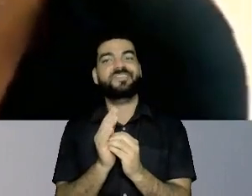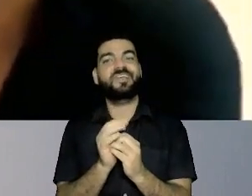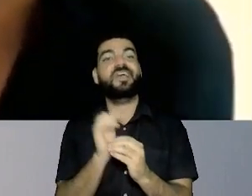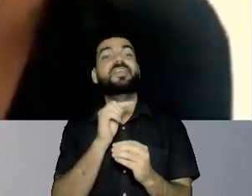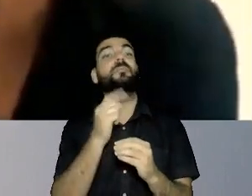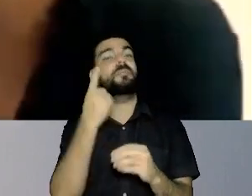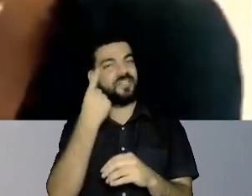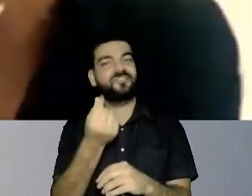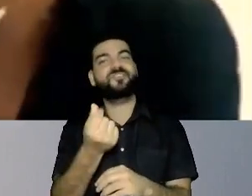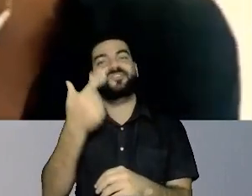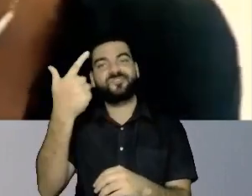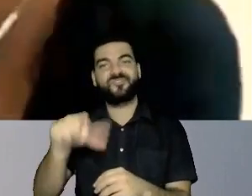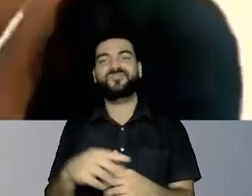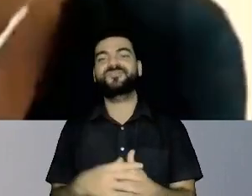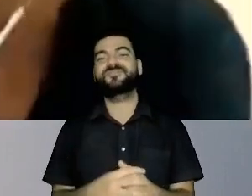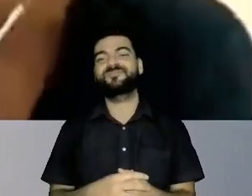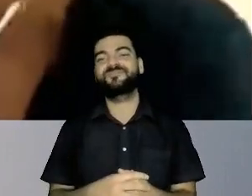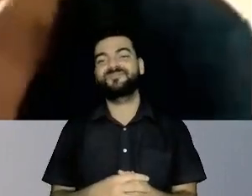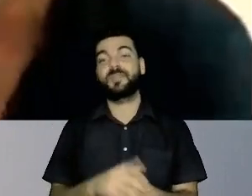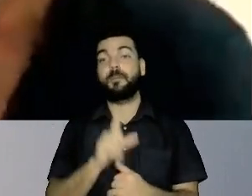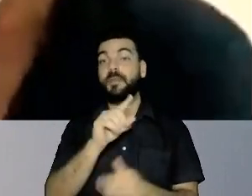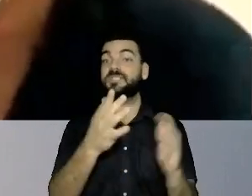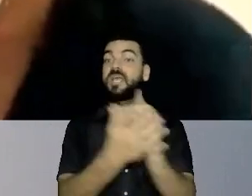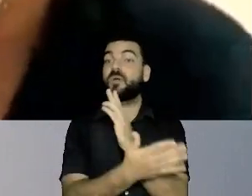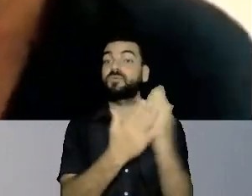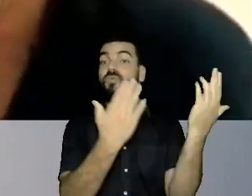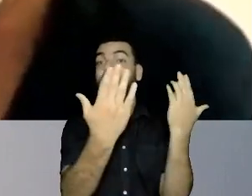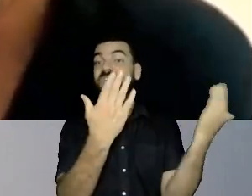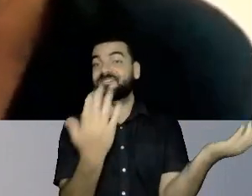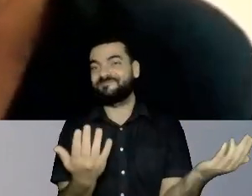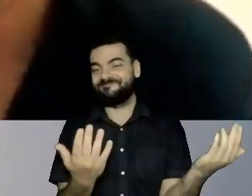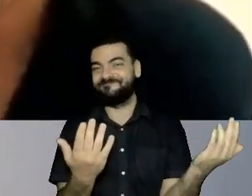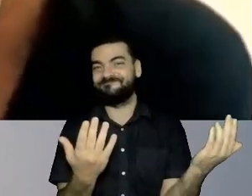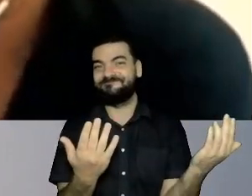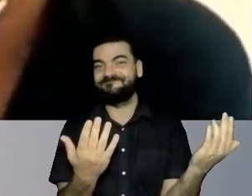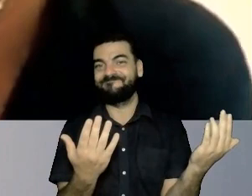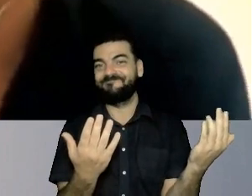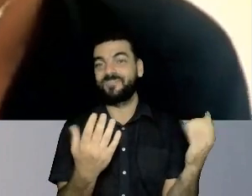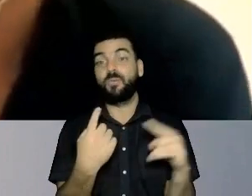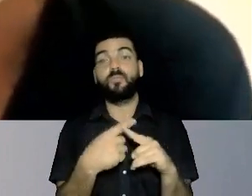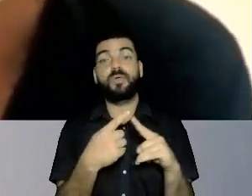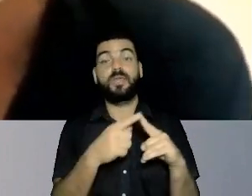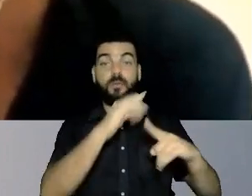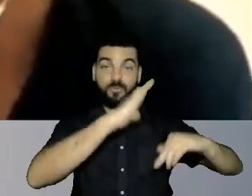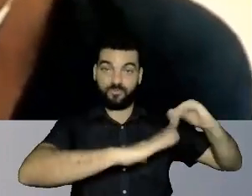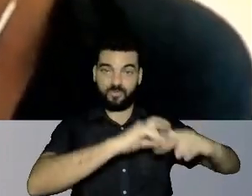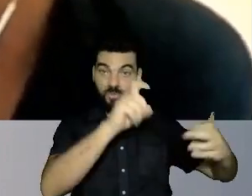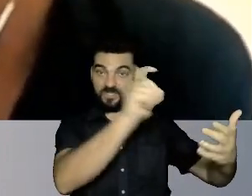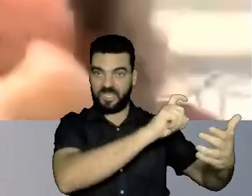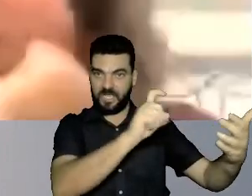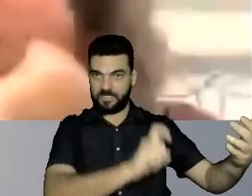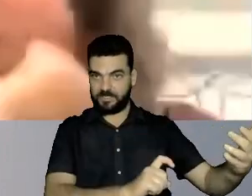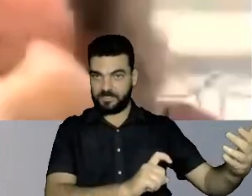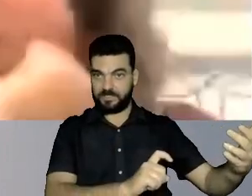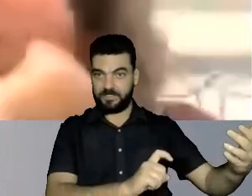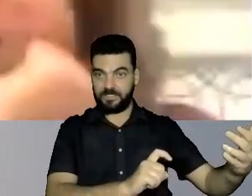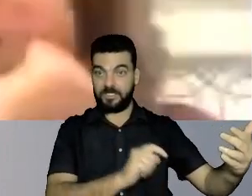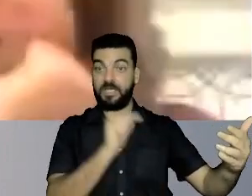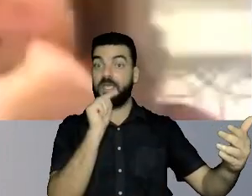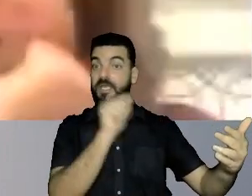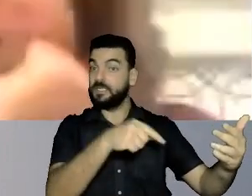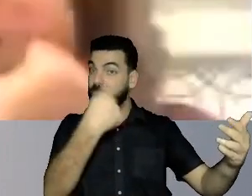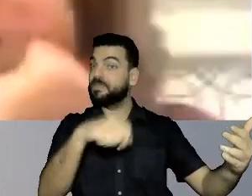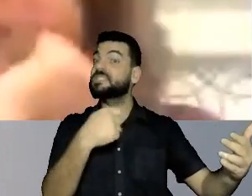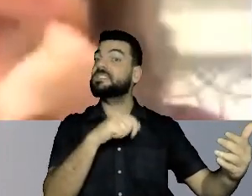grafite é legitimado pelo sistema de artes, aí a gente tem também outras situações que aí envolve a questão econômica, mas também